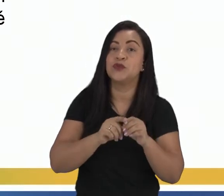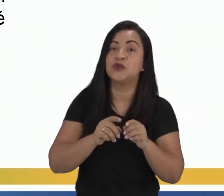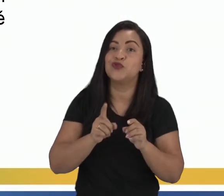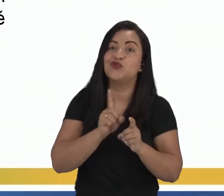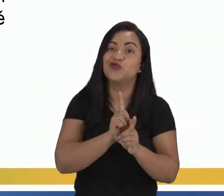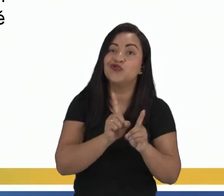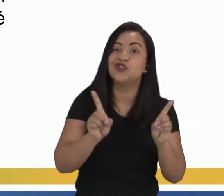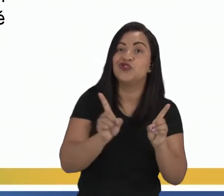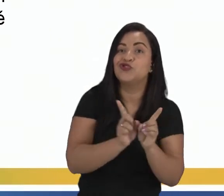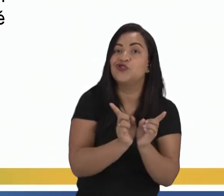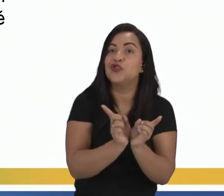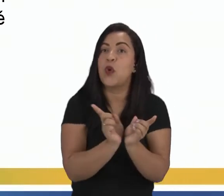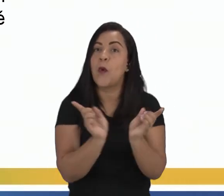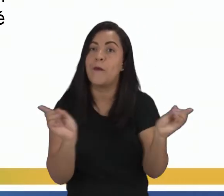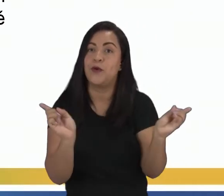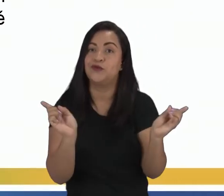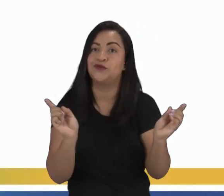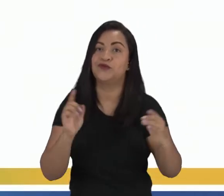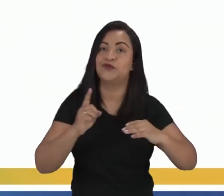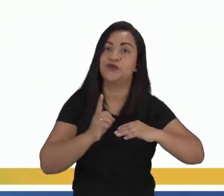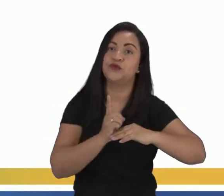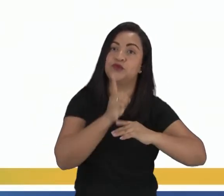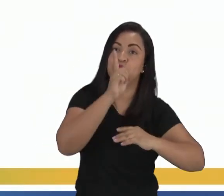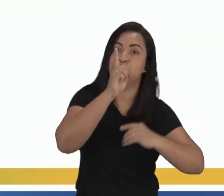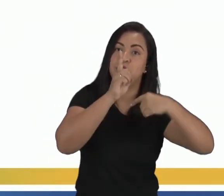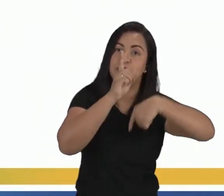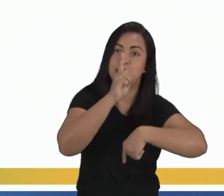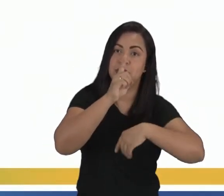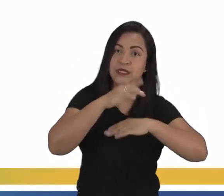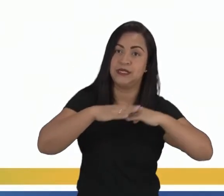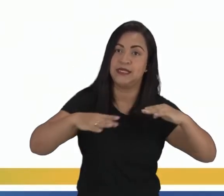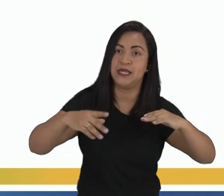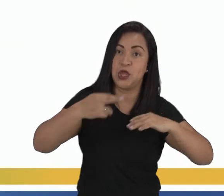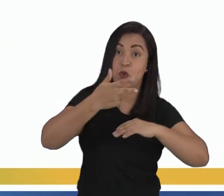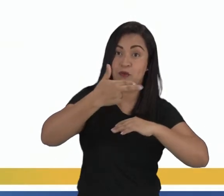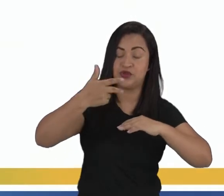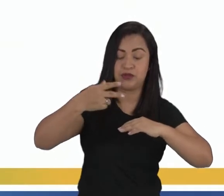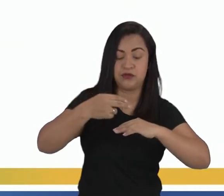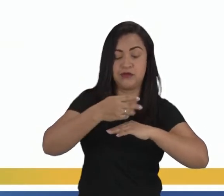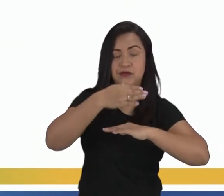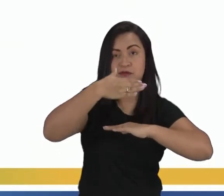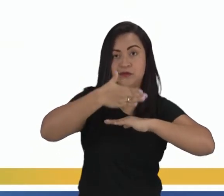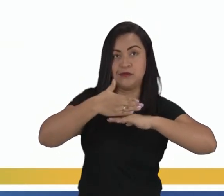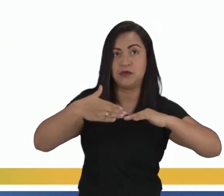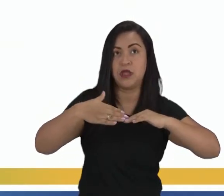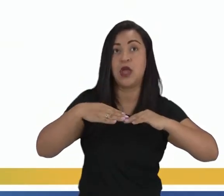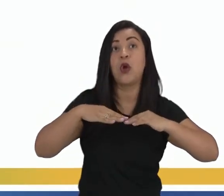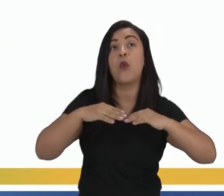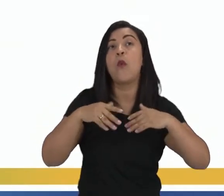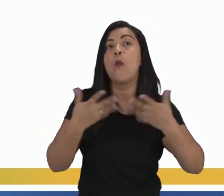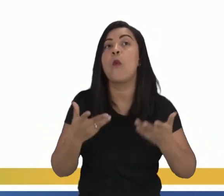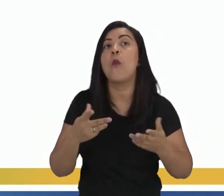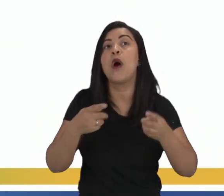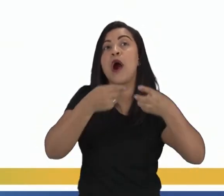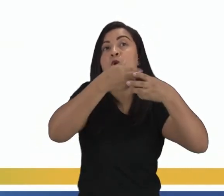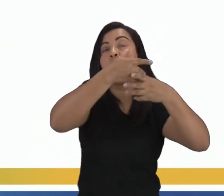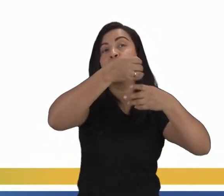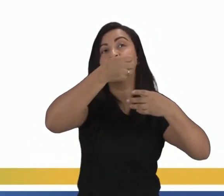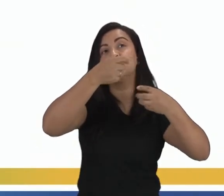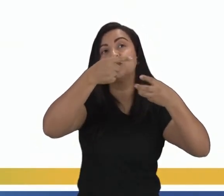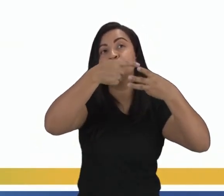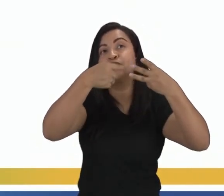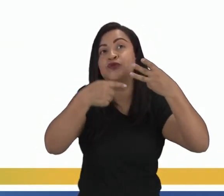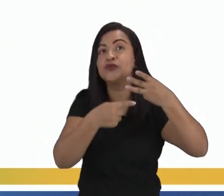No caso, atuando entre o corpo e a superfície. Tipos de atrito. Nós temos, no caso,